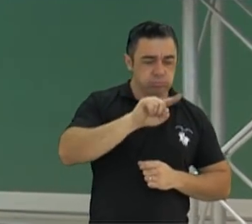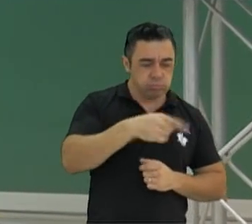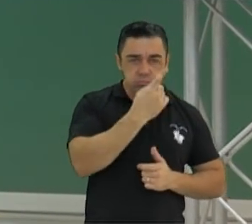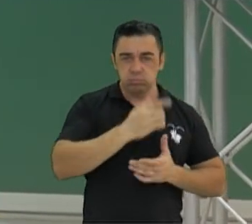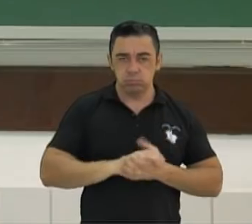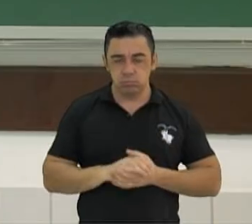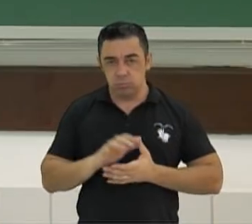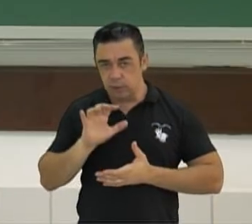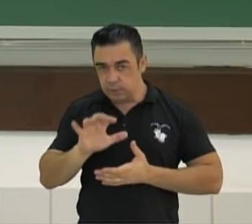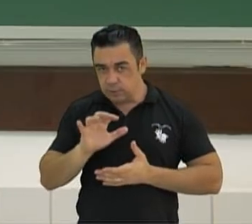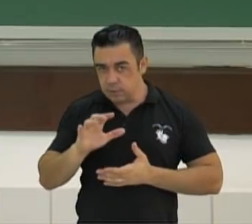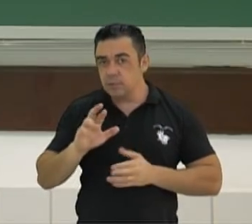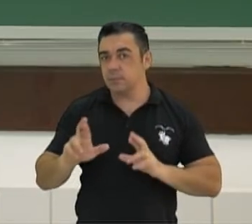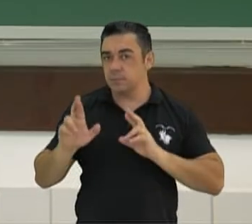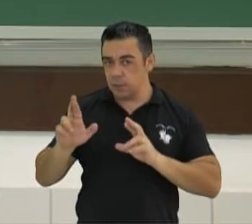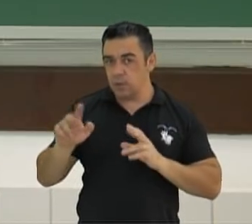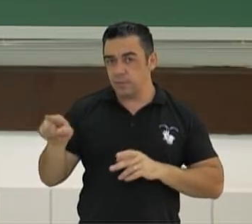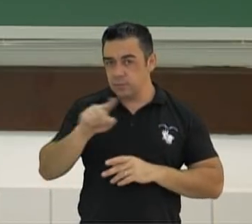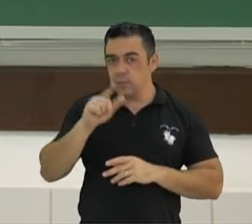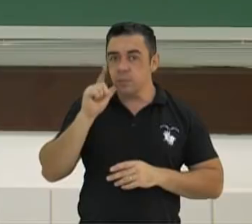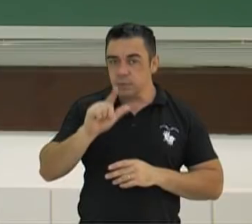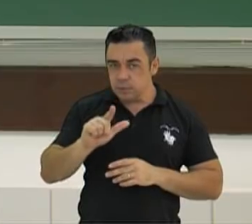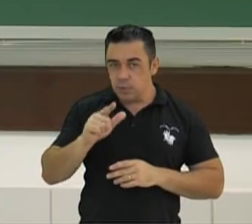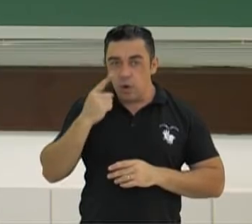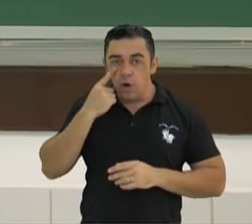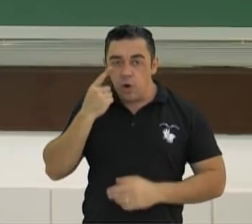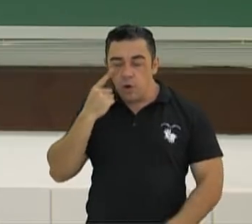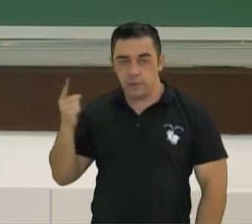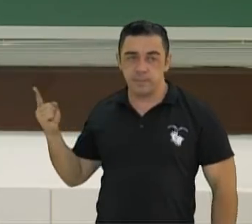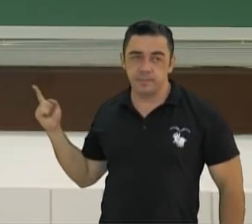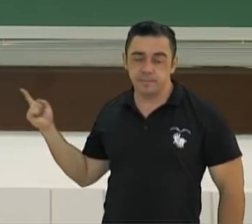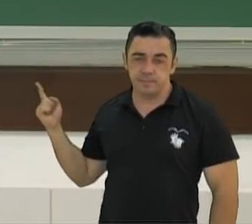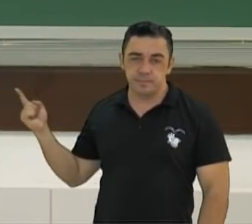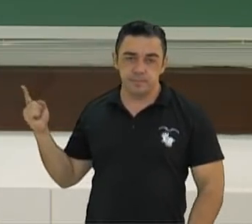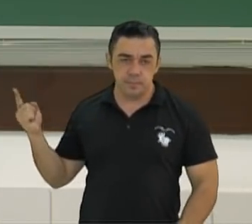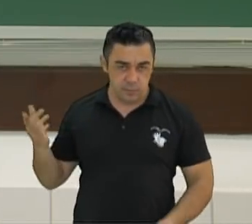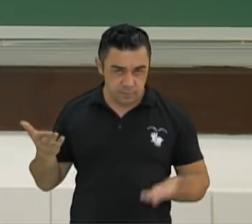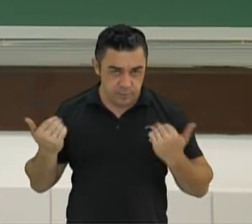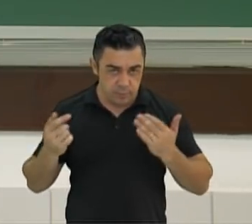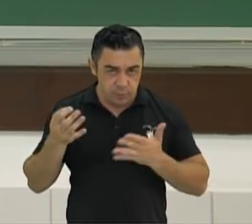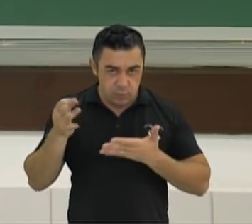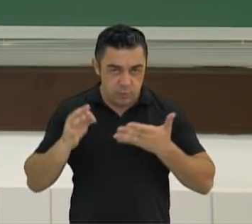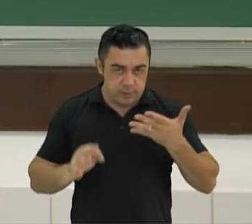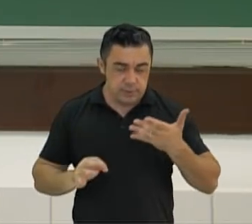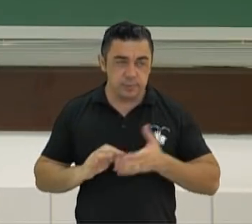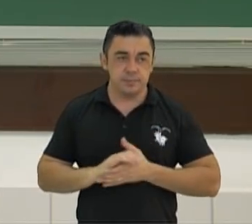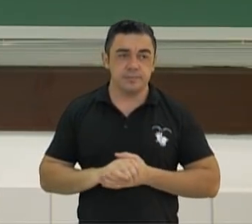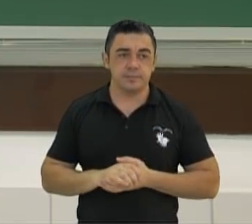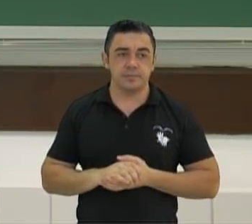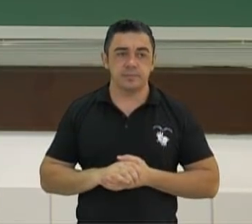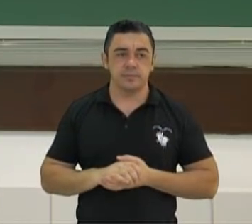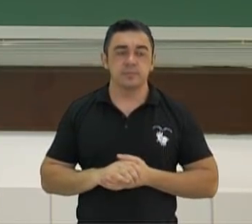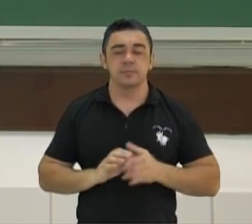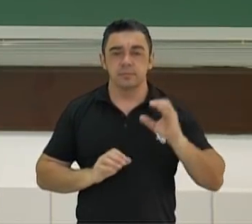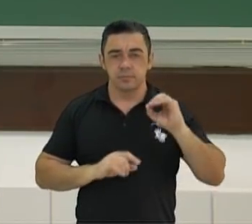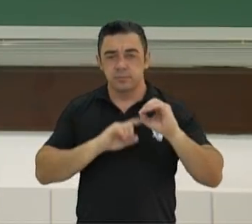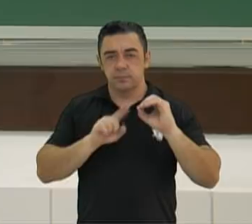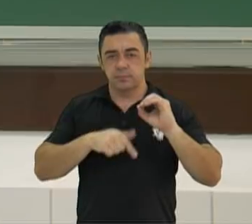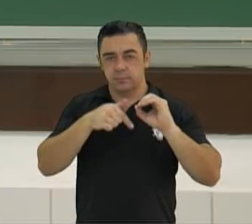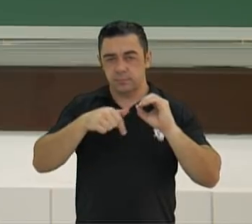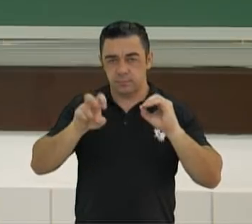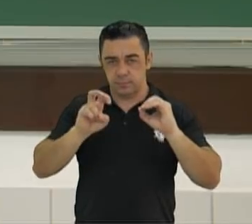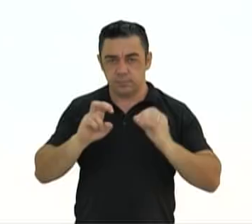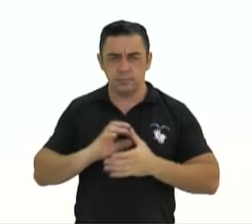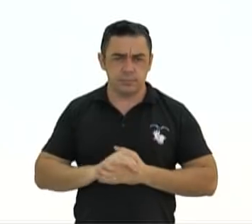fazer, então? Espero que sim, hein? Olhem aqui, então. Vamos corrigir aqui com a prof. 0,75.